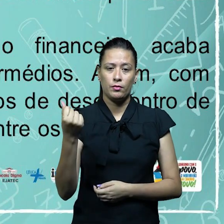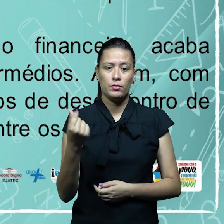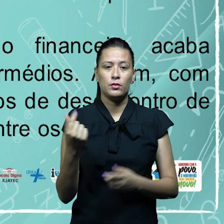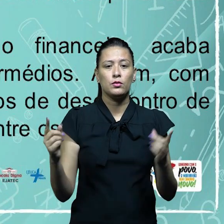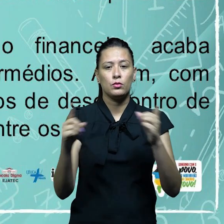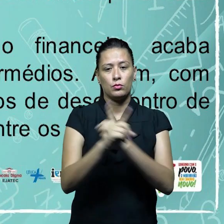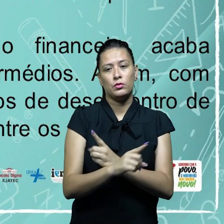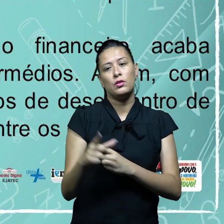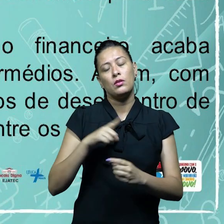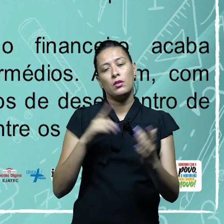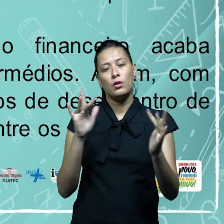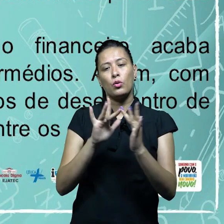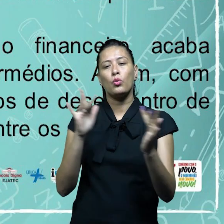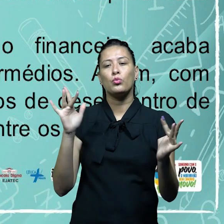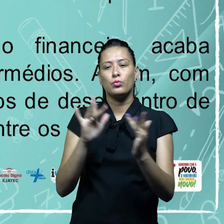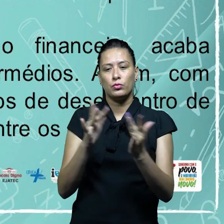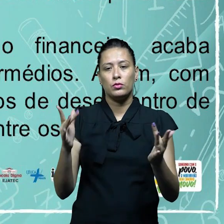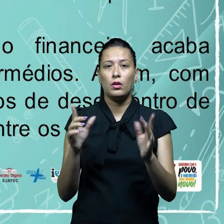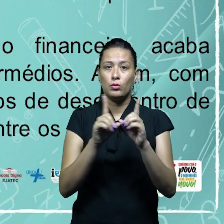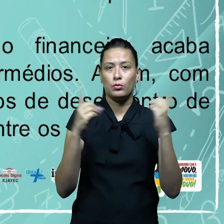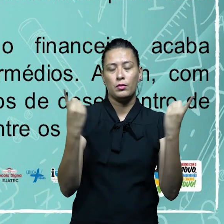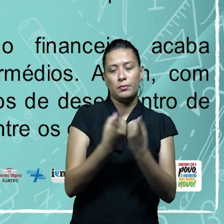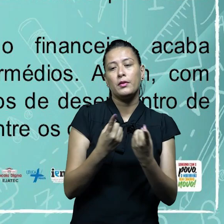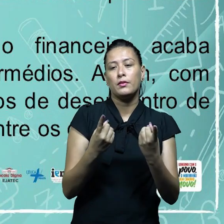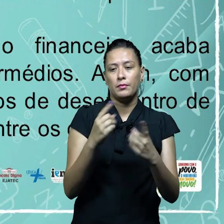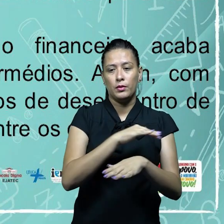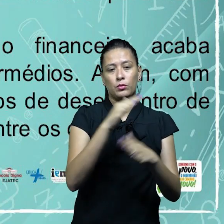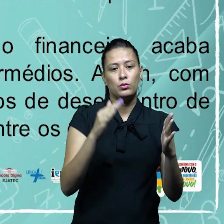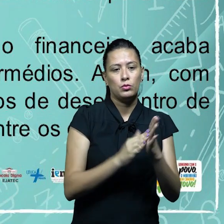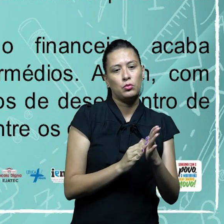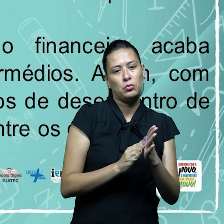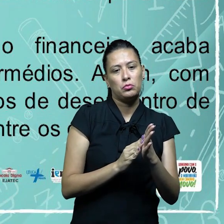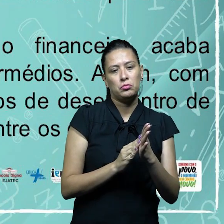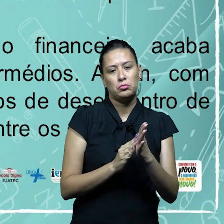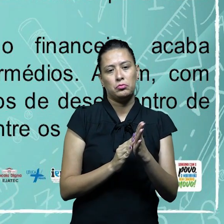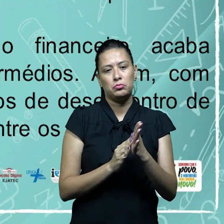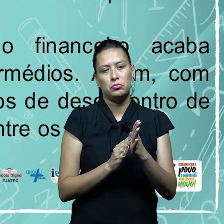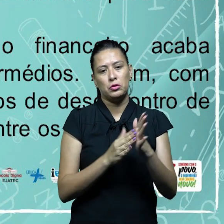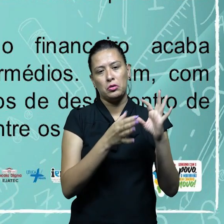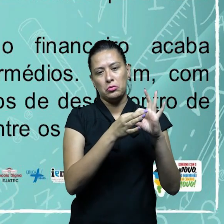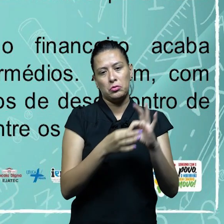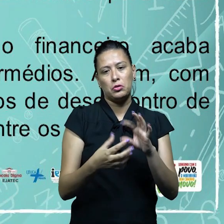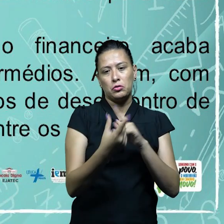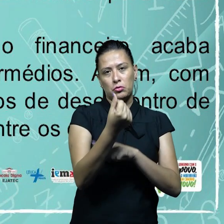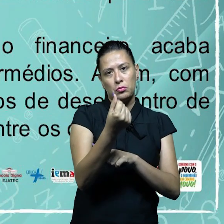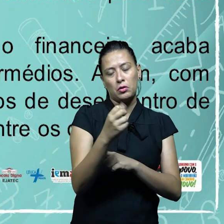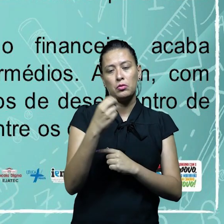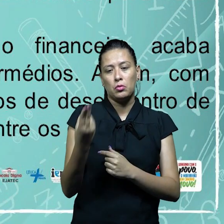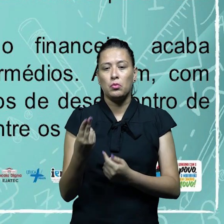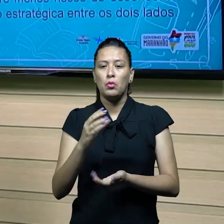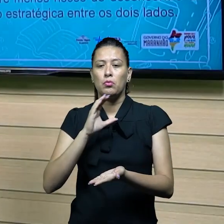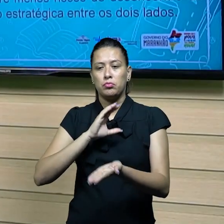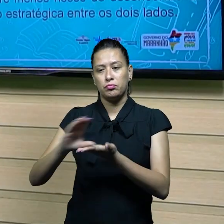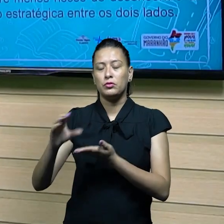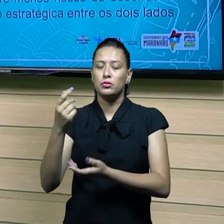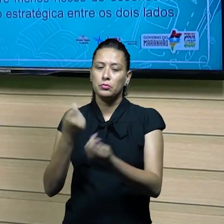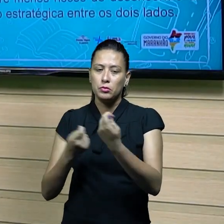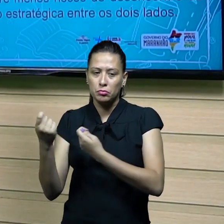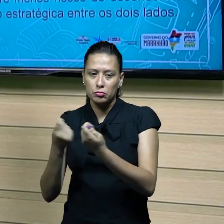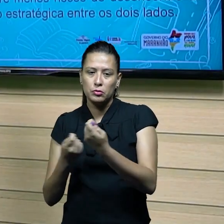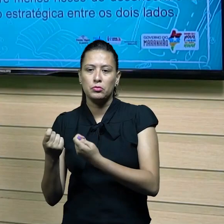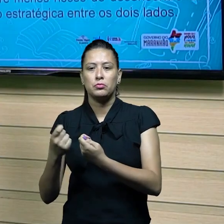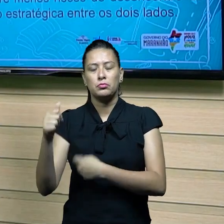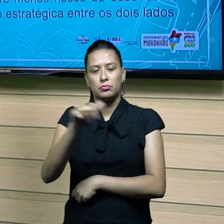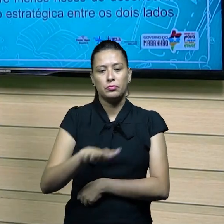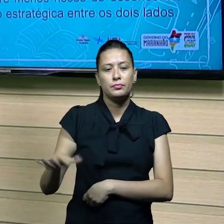mantém contato com todos os setores, seja em relação a pagamentos ou controle de investimentos para cada área. Vamos dar exemplo? Vamos lá. Tem uma